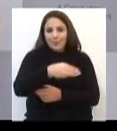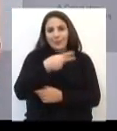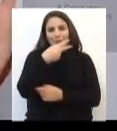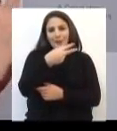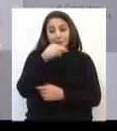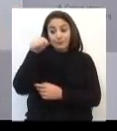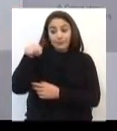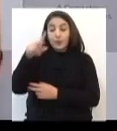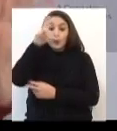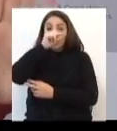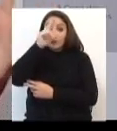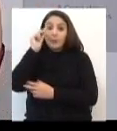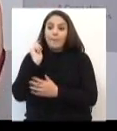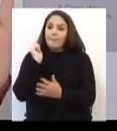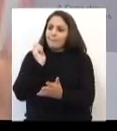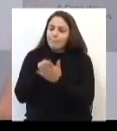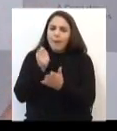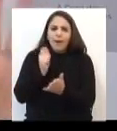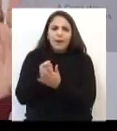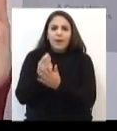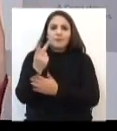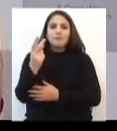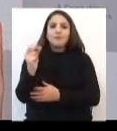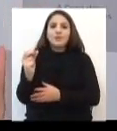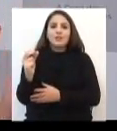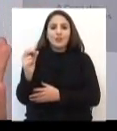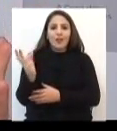E o Executivo paga 20, a